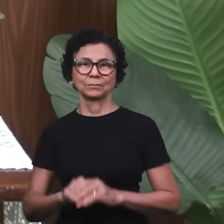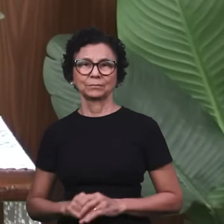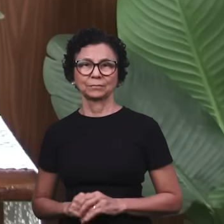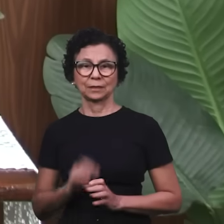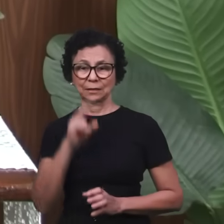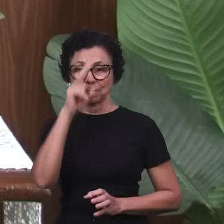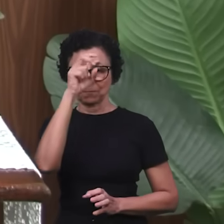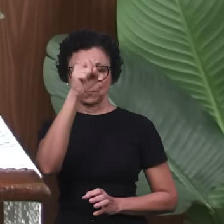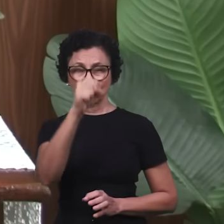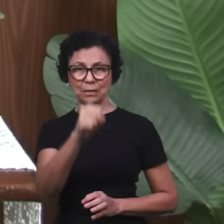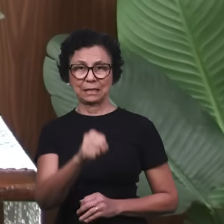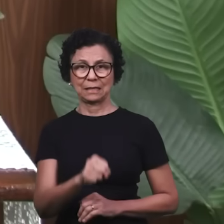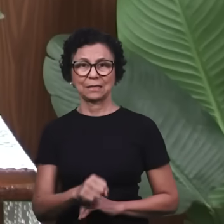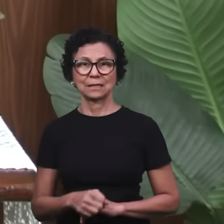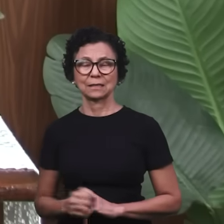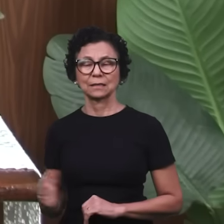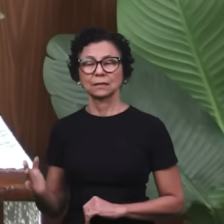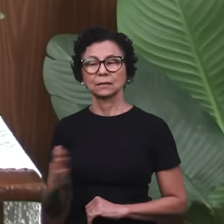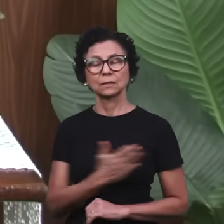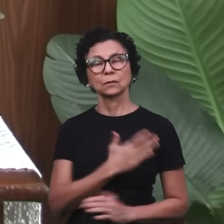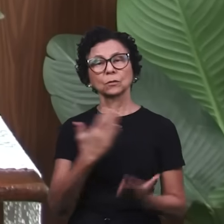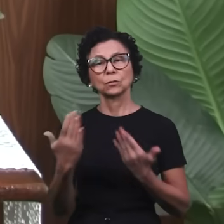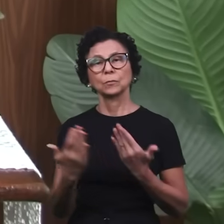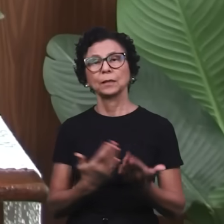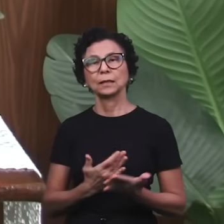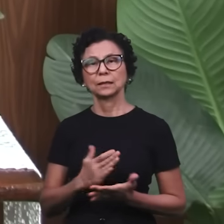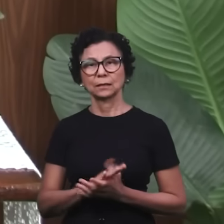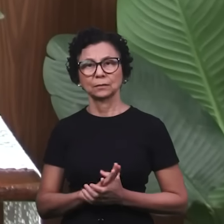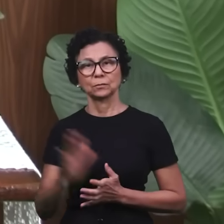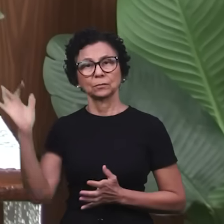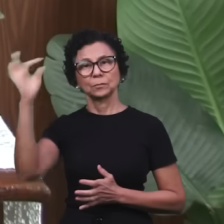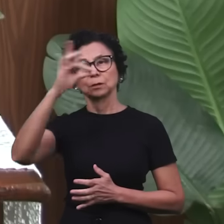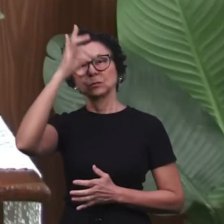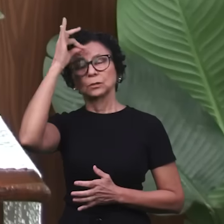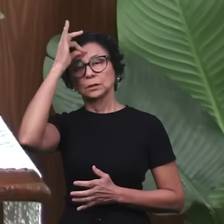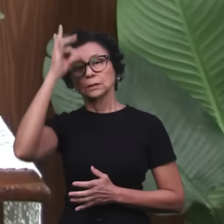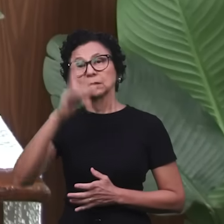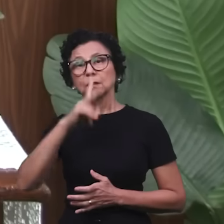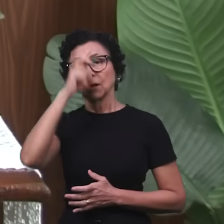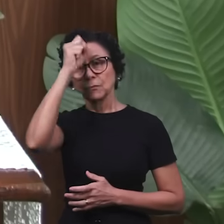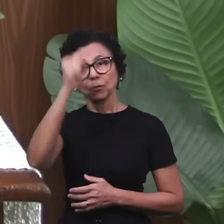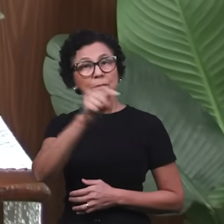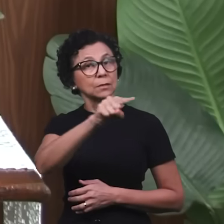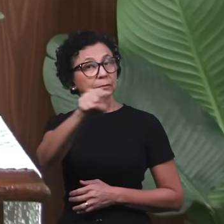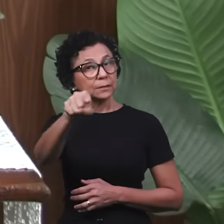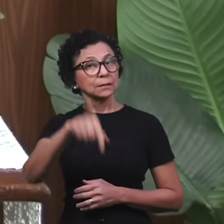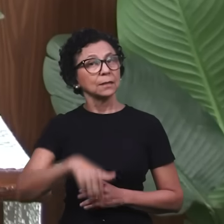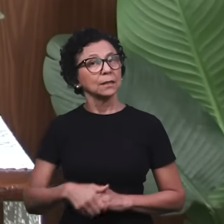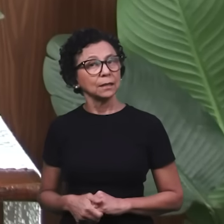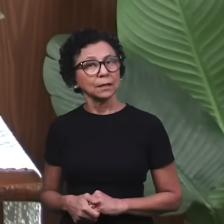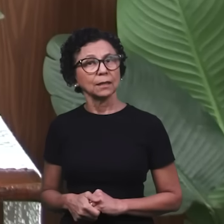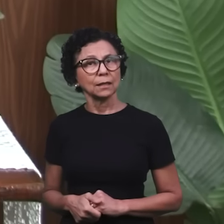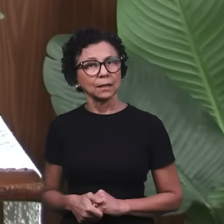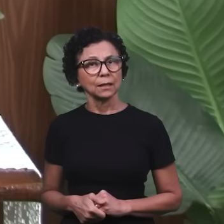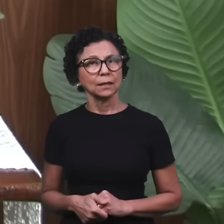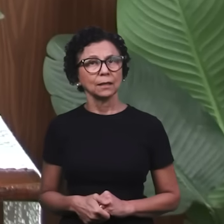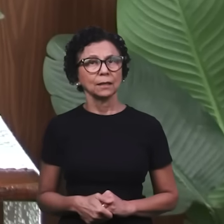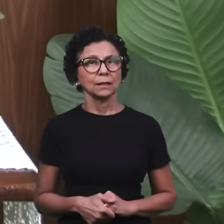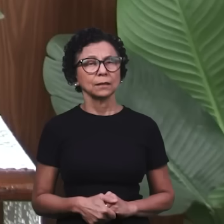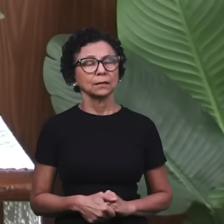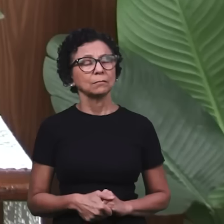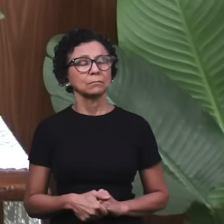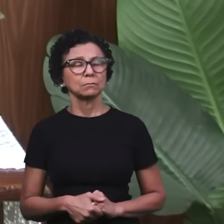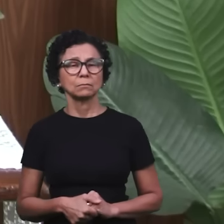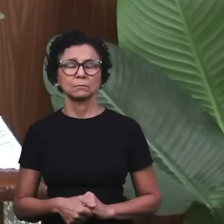força que as irmãs têm? É a força do Espírito Santo. Então continue dando sinais àqueles que estão aí ao nosso